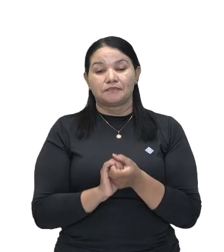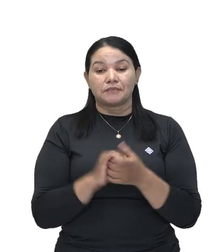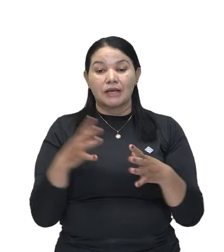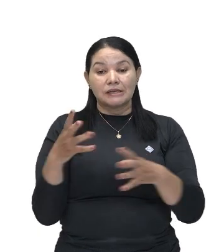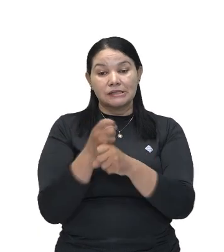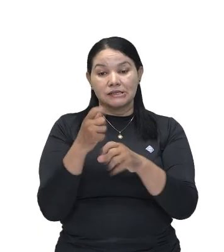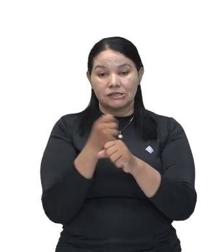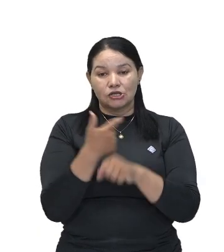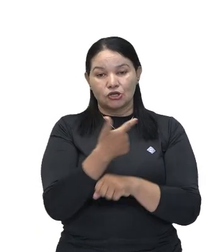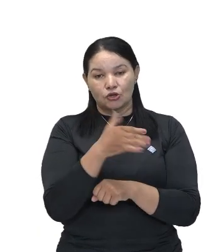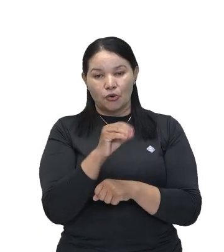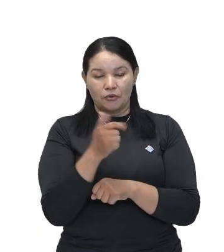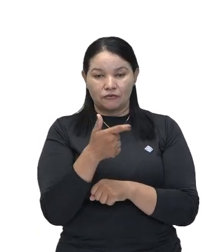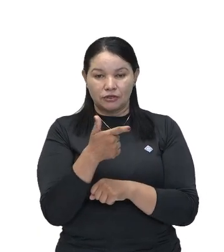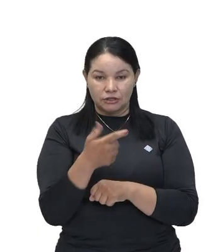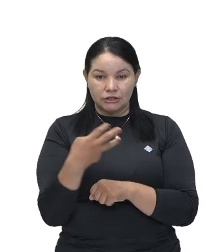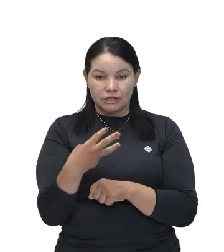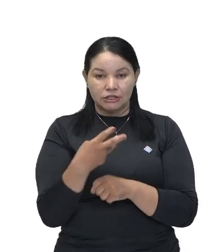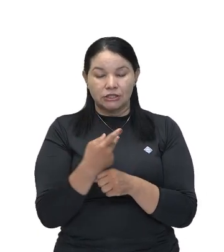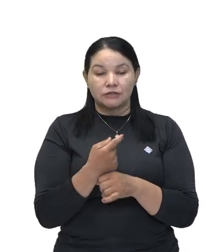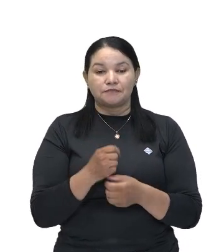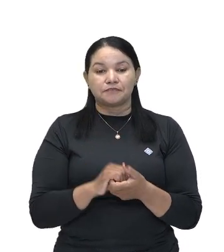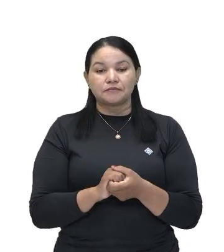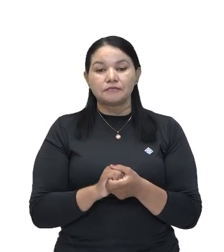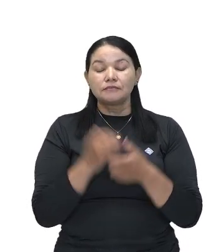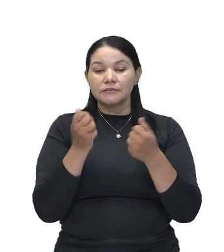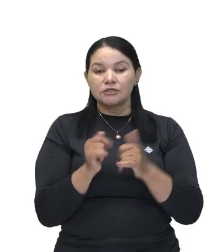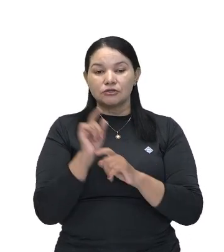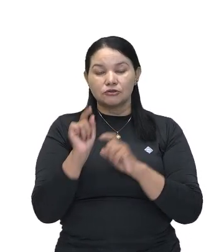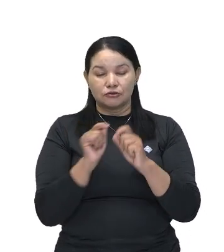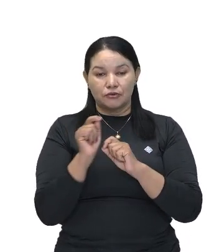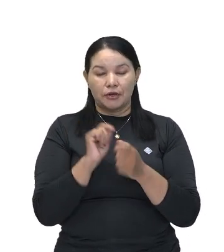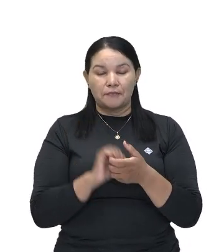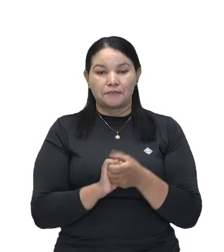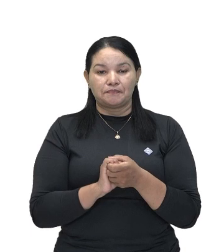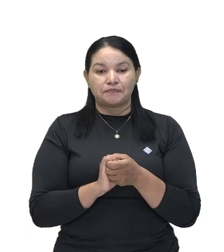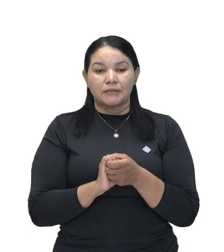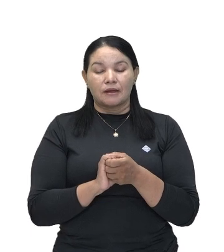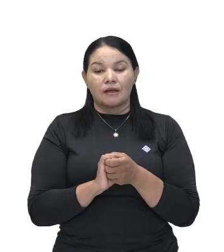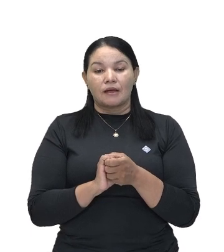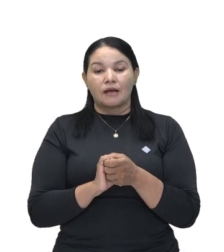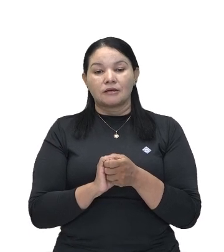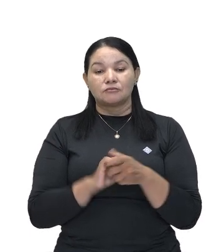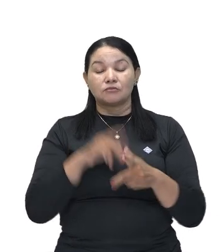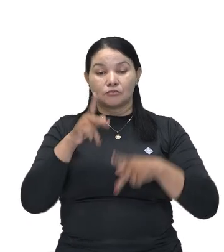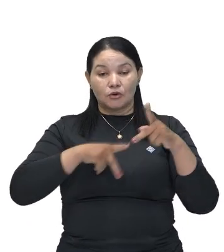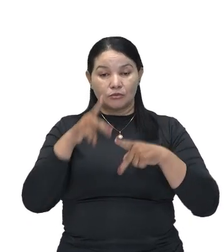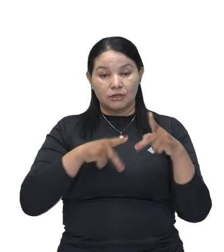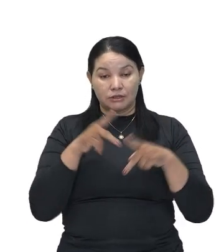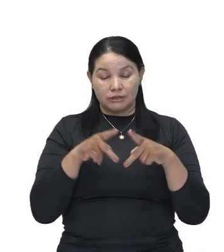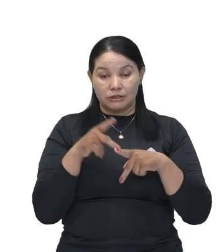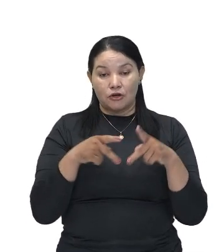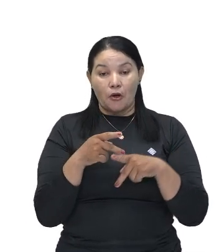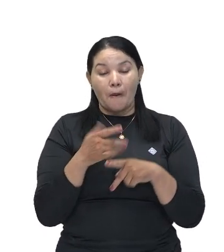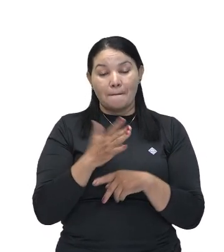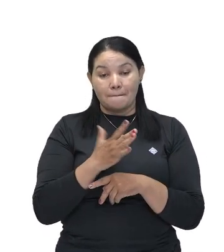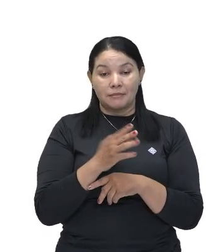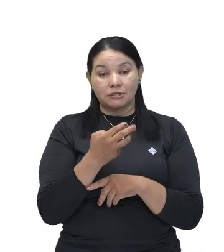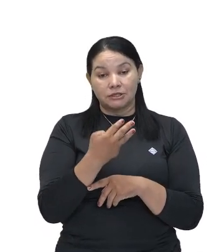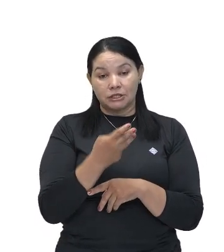de 2023 do Instituto Nacional de Estatística, a população uruguaia é de